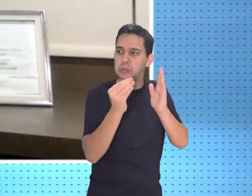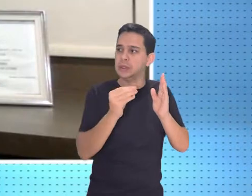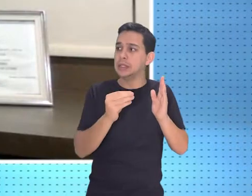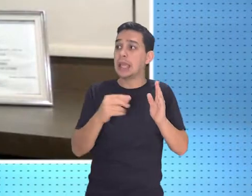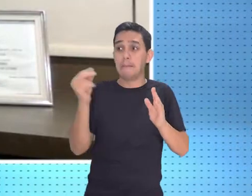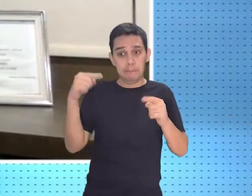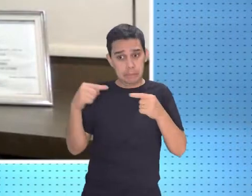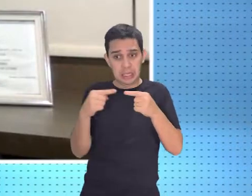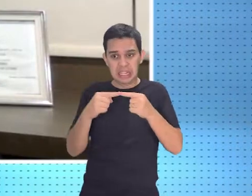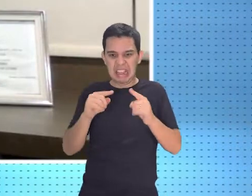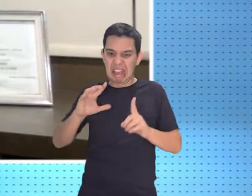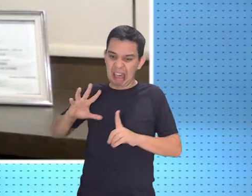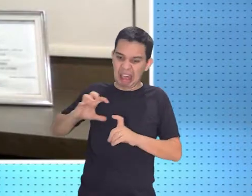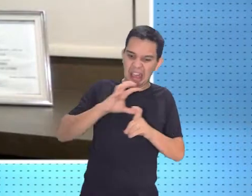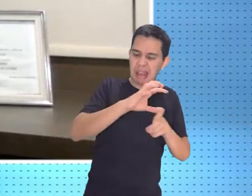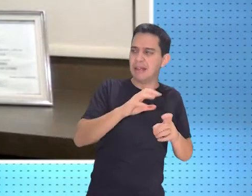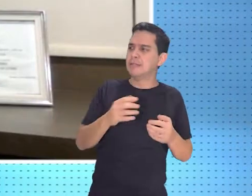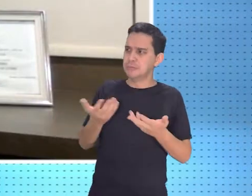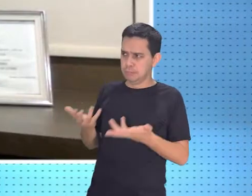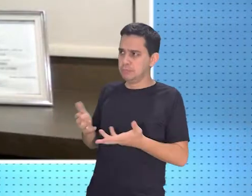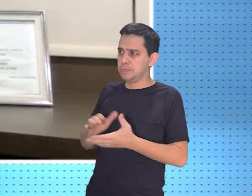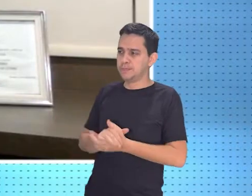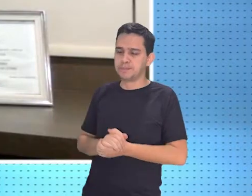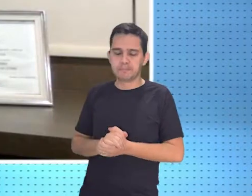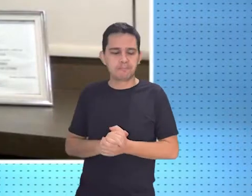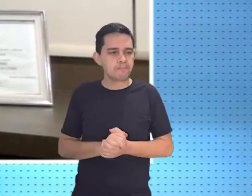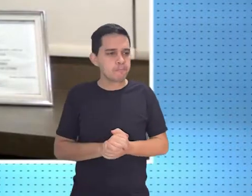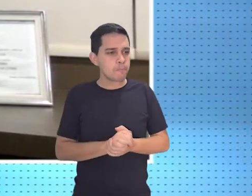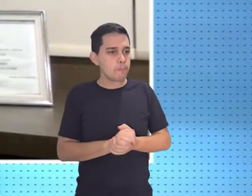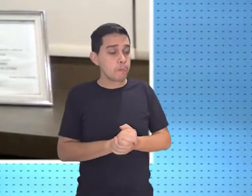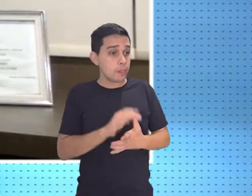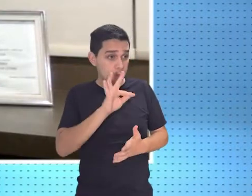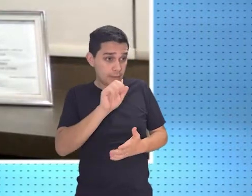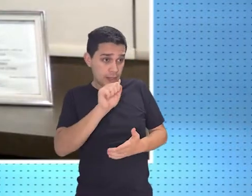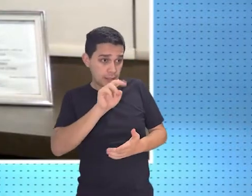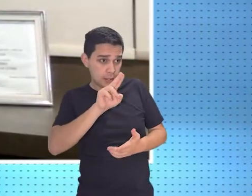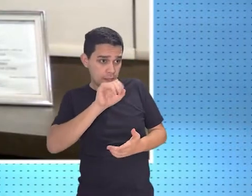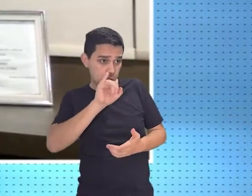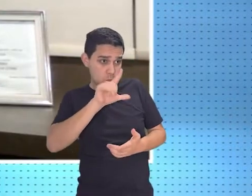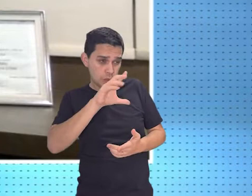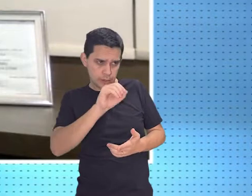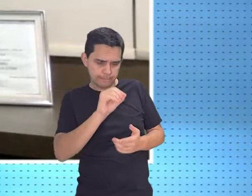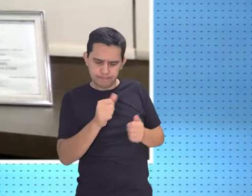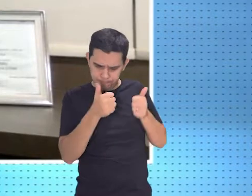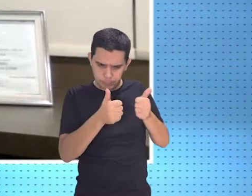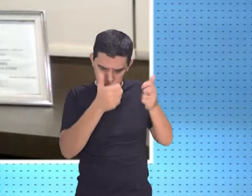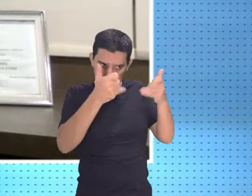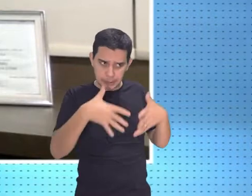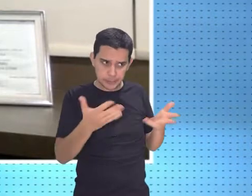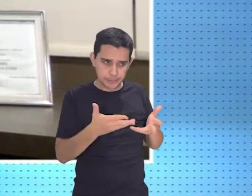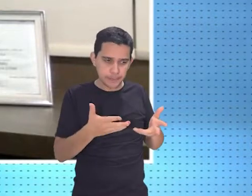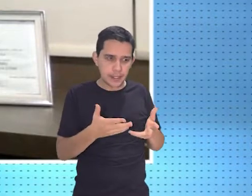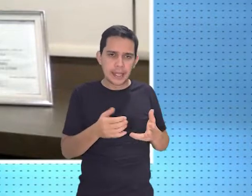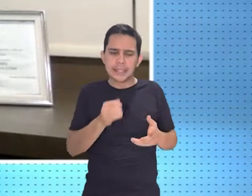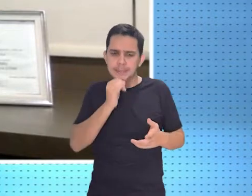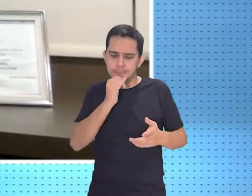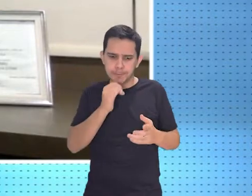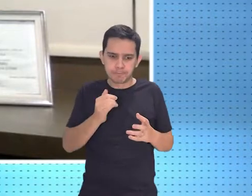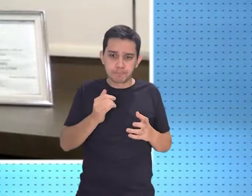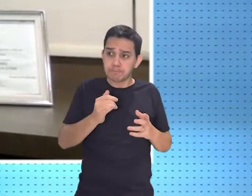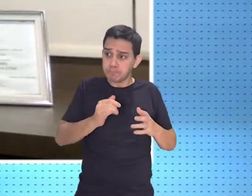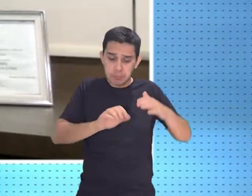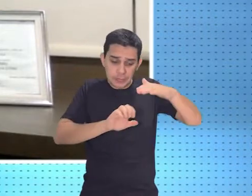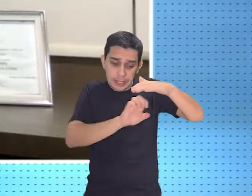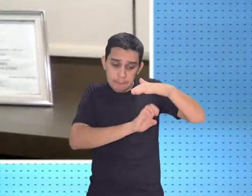Bom, vamos lá, Fabiola. Sabidamente, a pessoa jurídica ela não possui aquilo que nós chamamos de